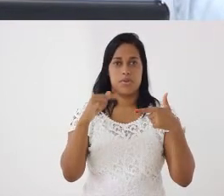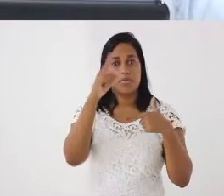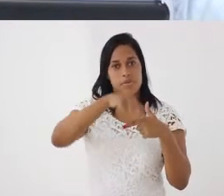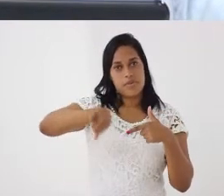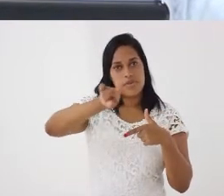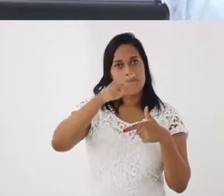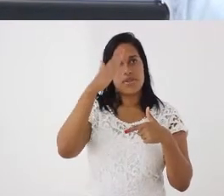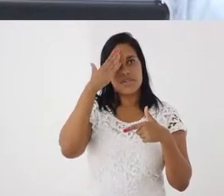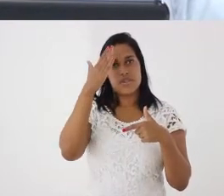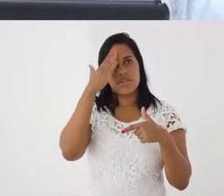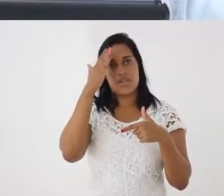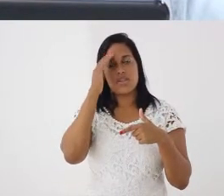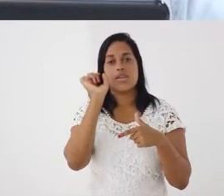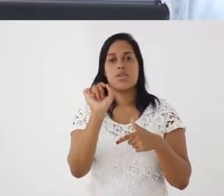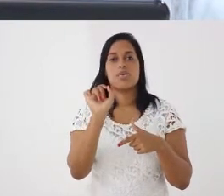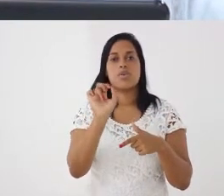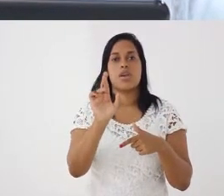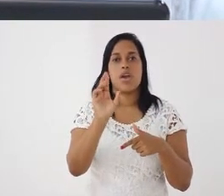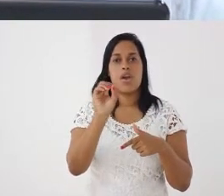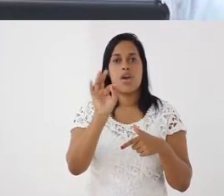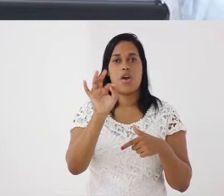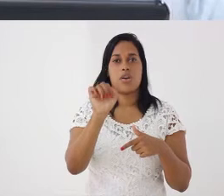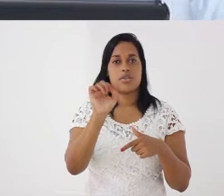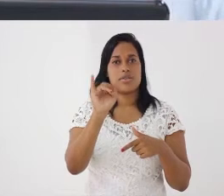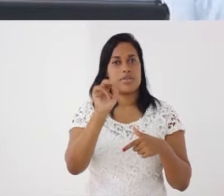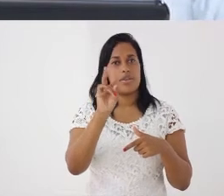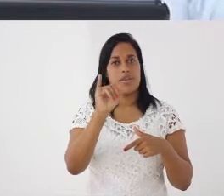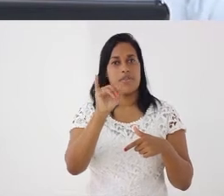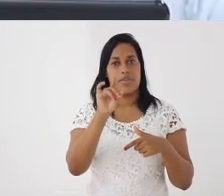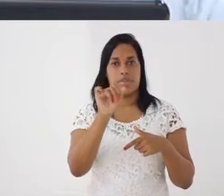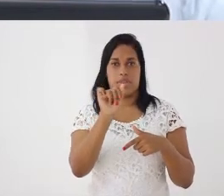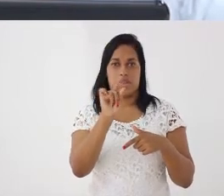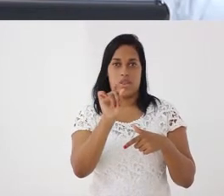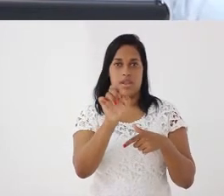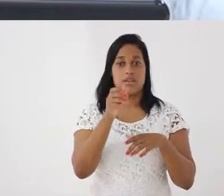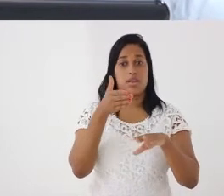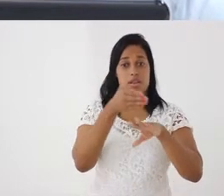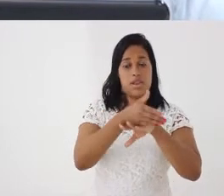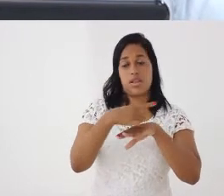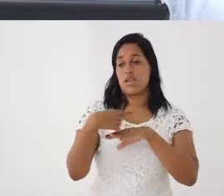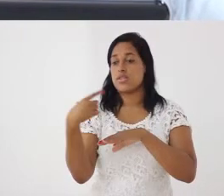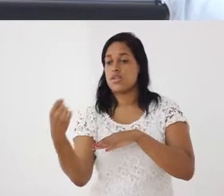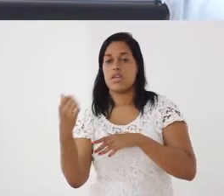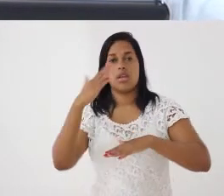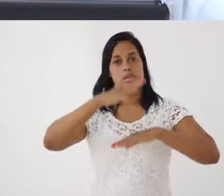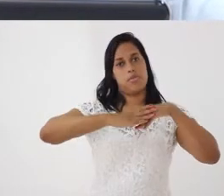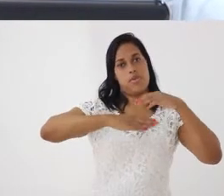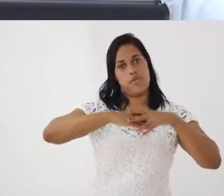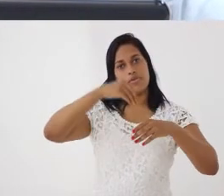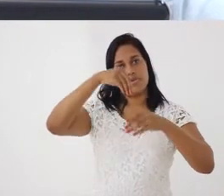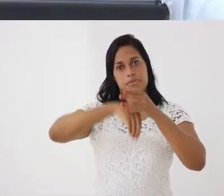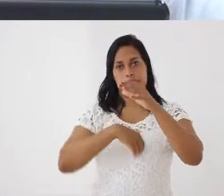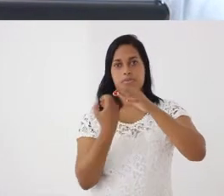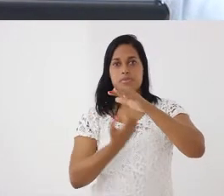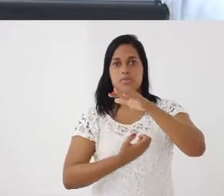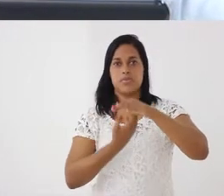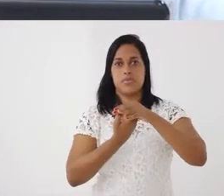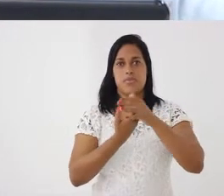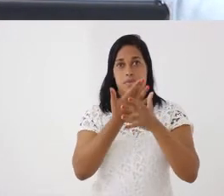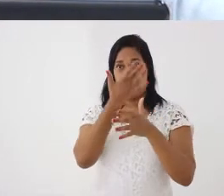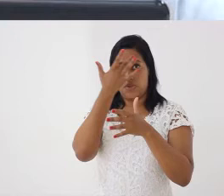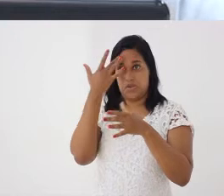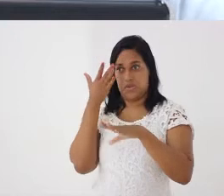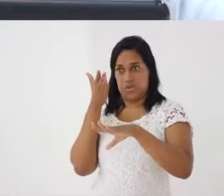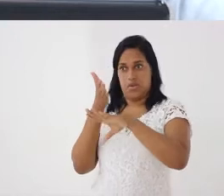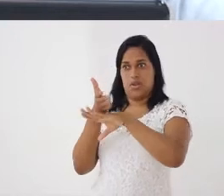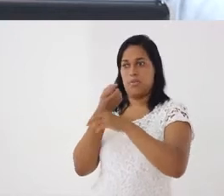vocês entenderem o que seria rotatividade. Rotatividade é a entrada e saída de pessoal dentro dessa organização. Não são as pessoas